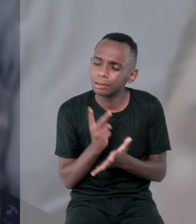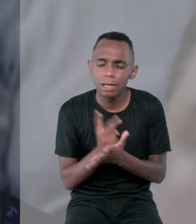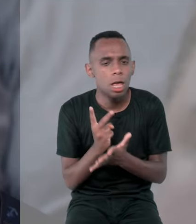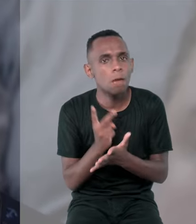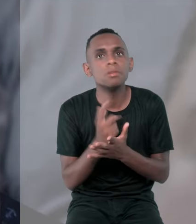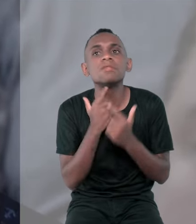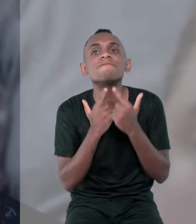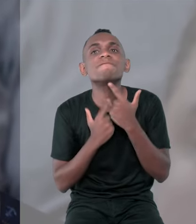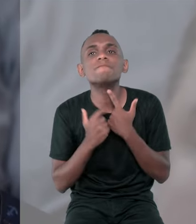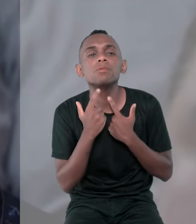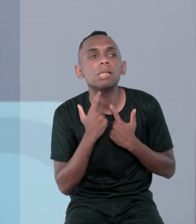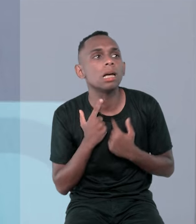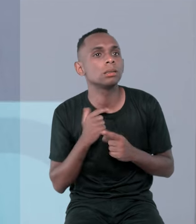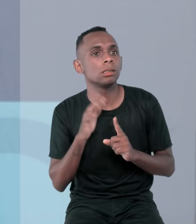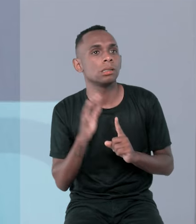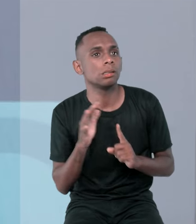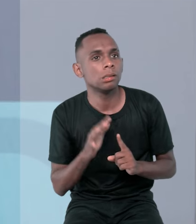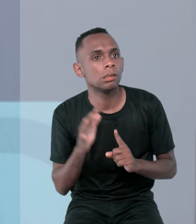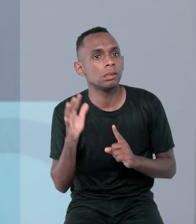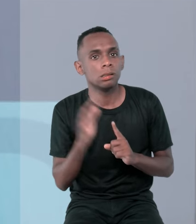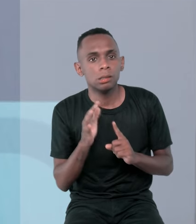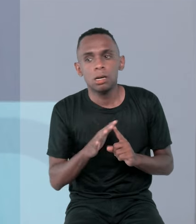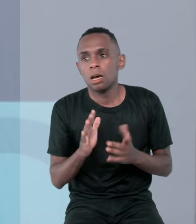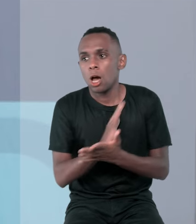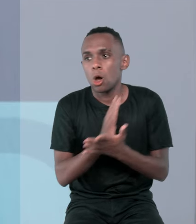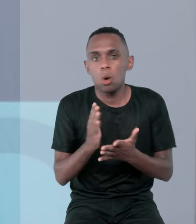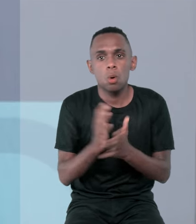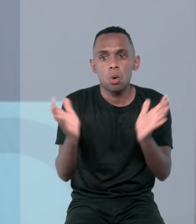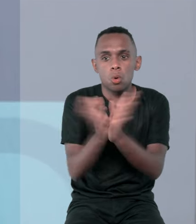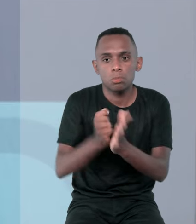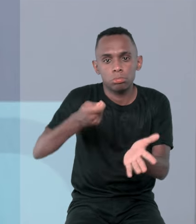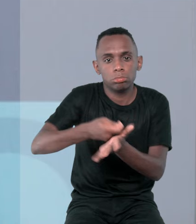esse desejo ameaça, né, algum grupo conservador,